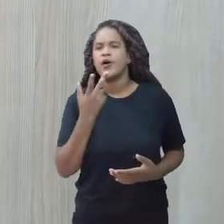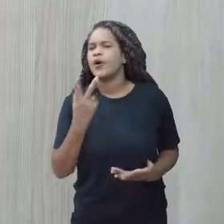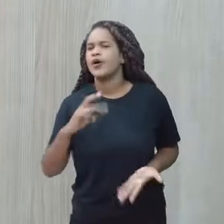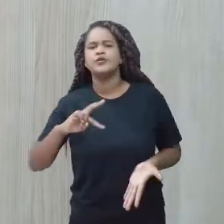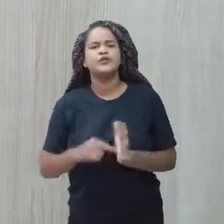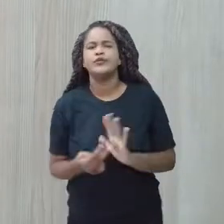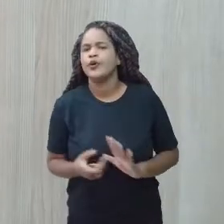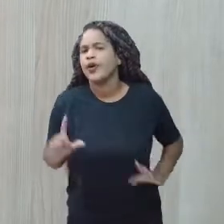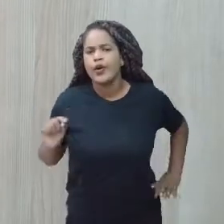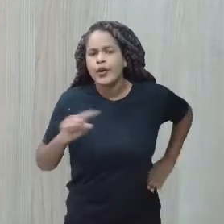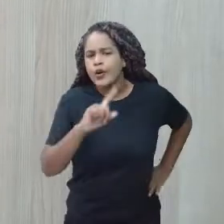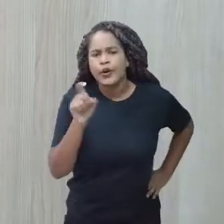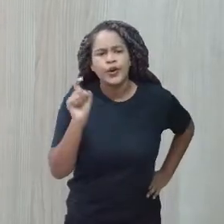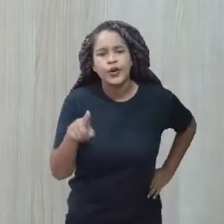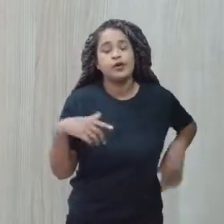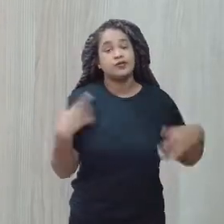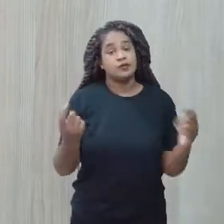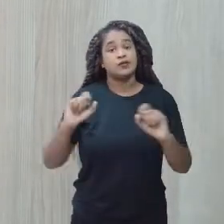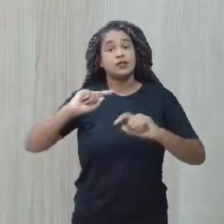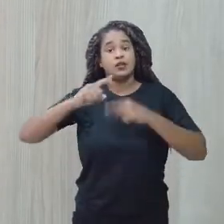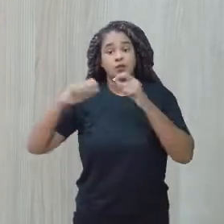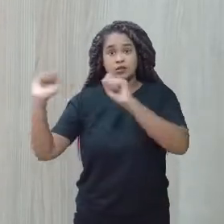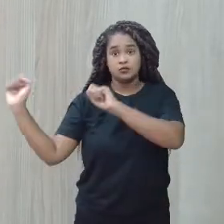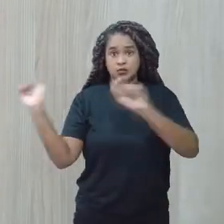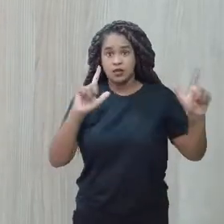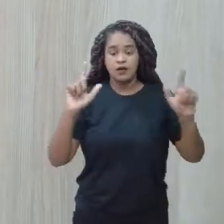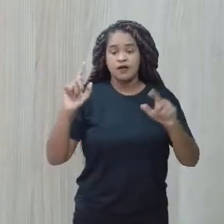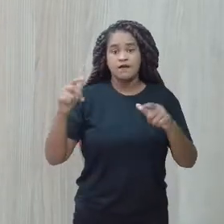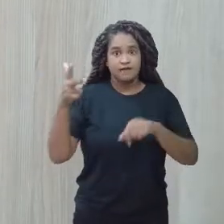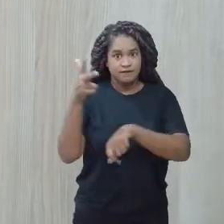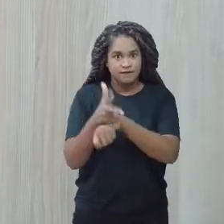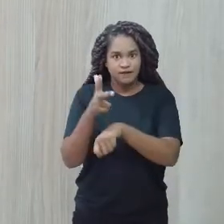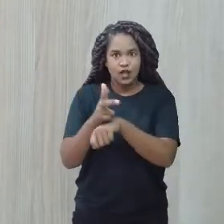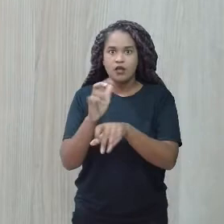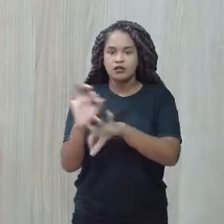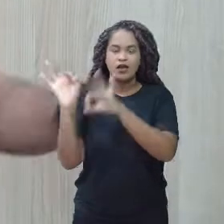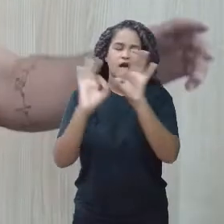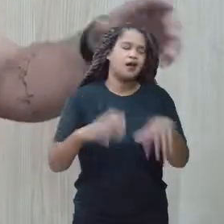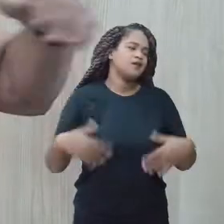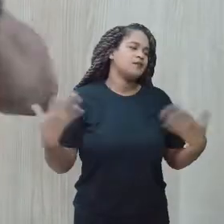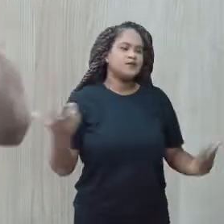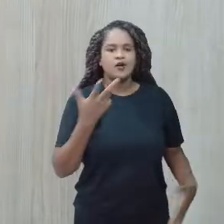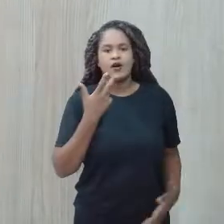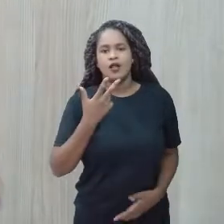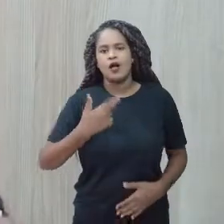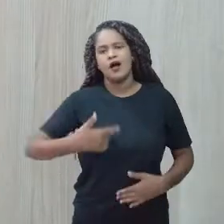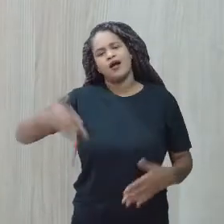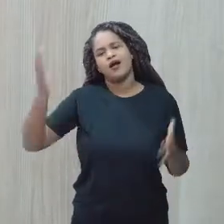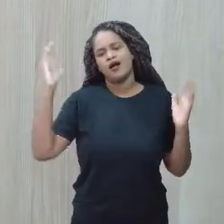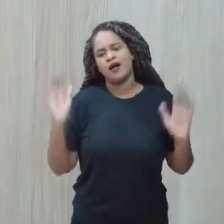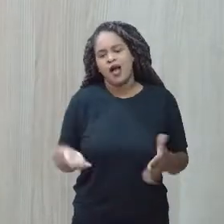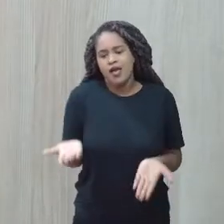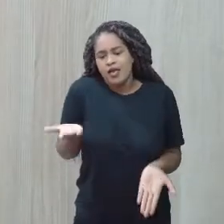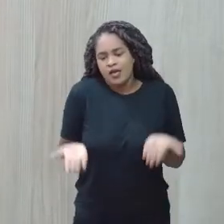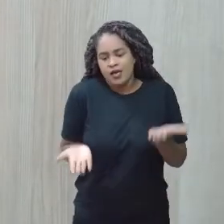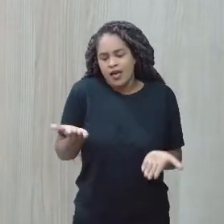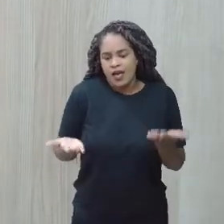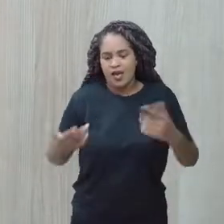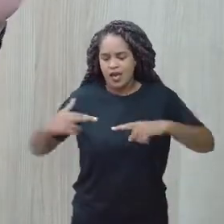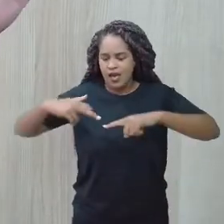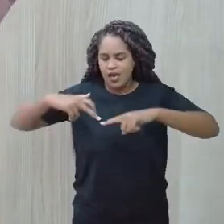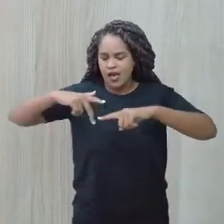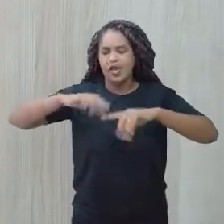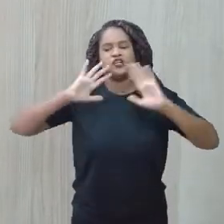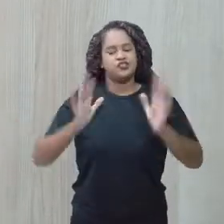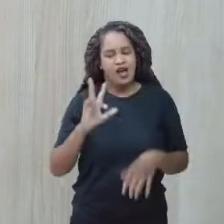aí, logo depois que tu passou o vídeo, aí ele colocou, né? Ah, é linha de se equilibrar, é linha pra treinar, já